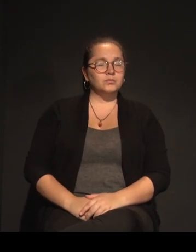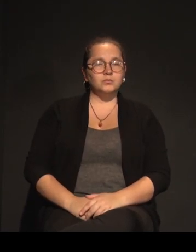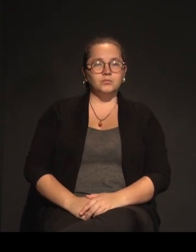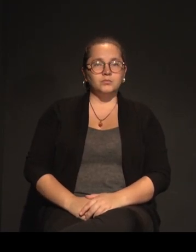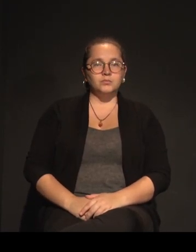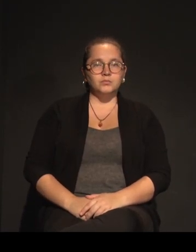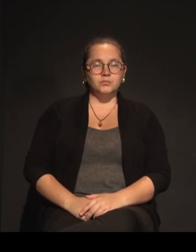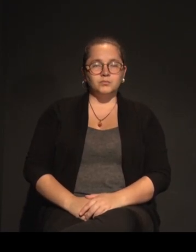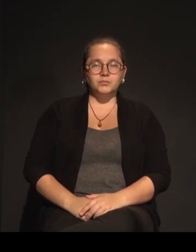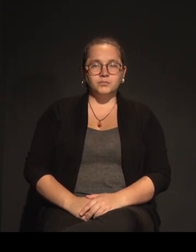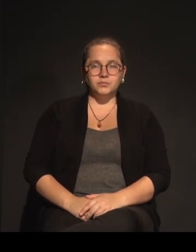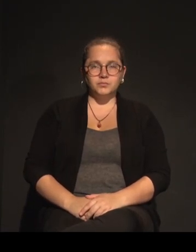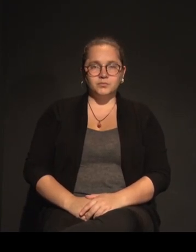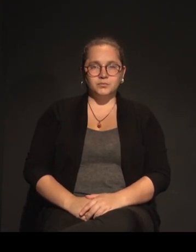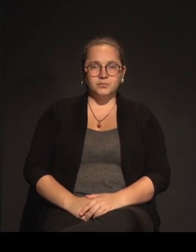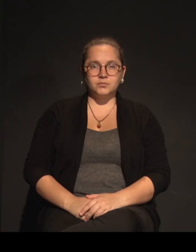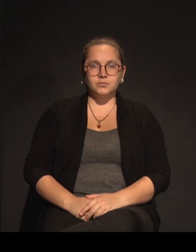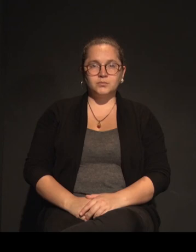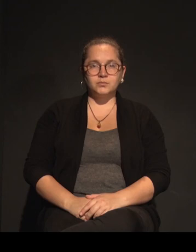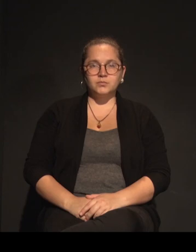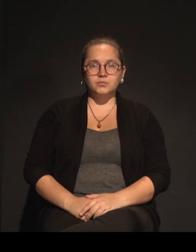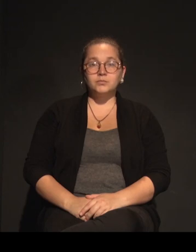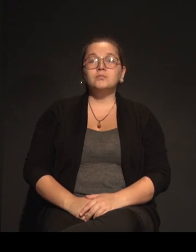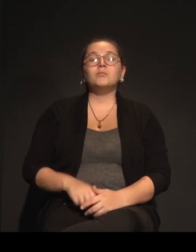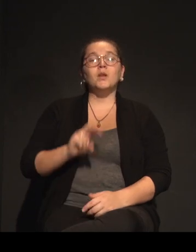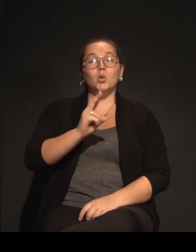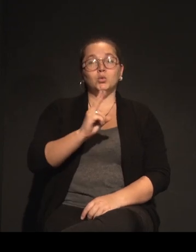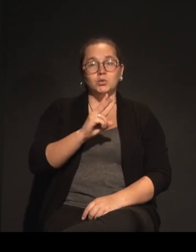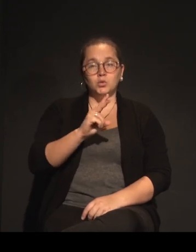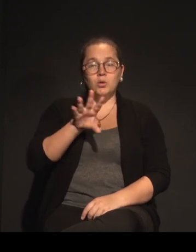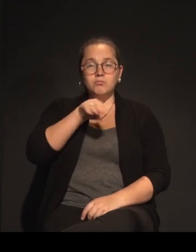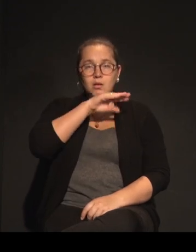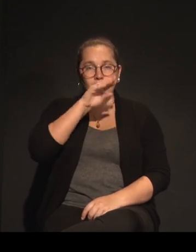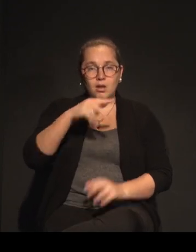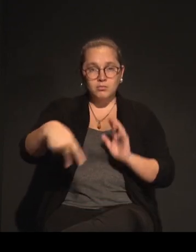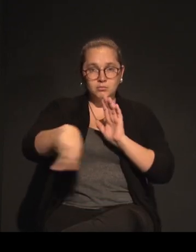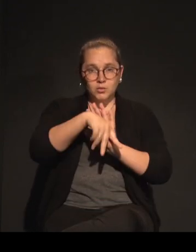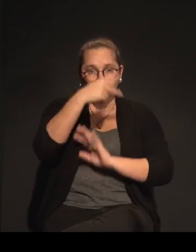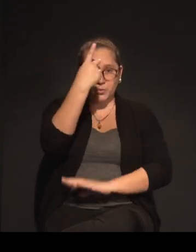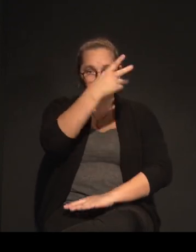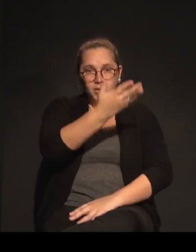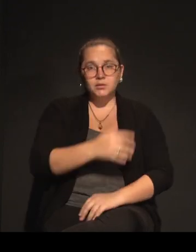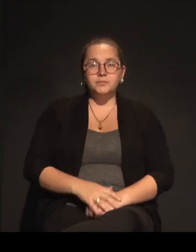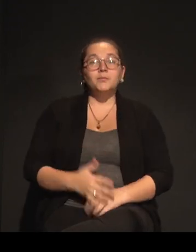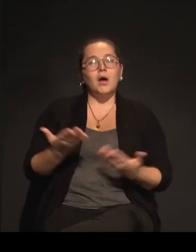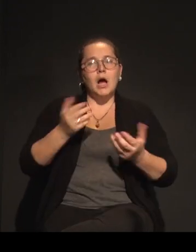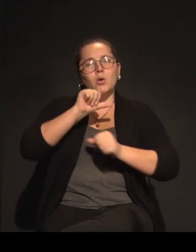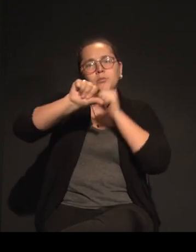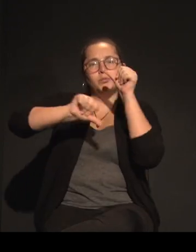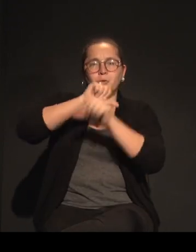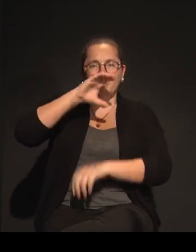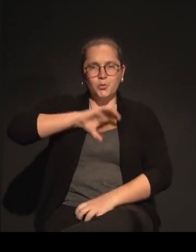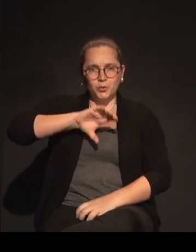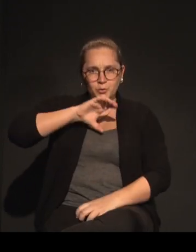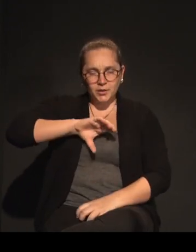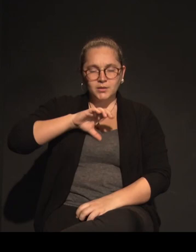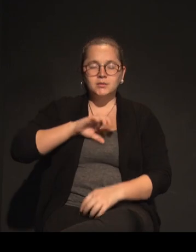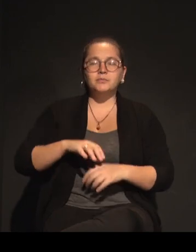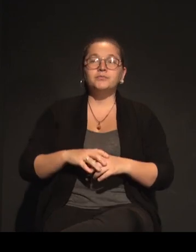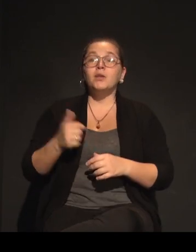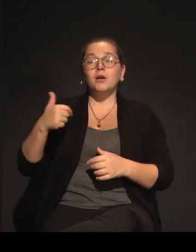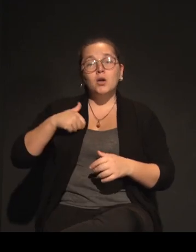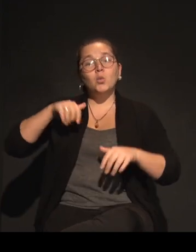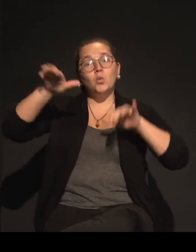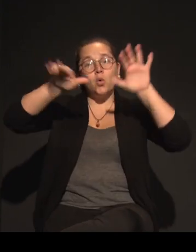seleção atualmente temos será o convidando todos os povos